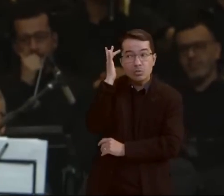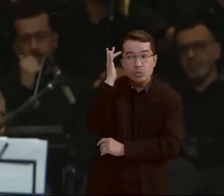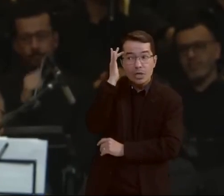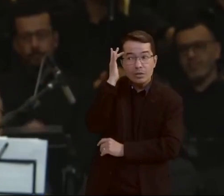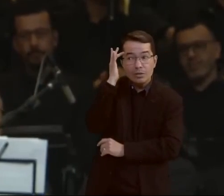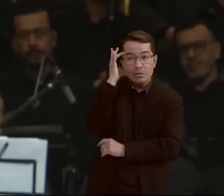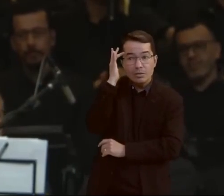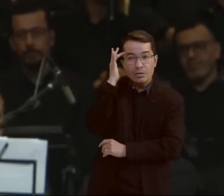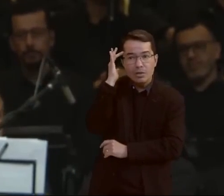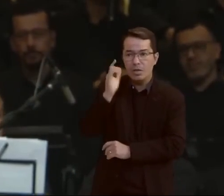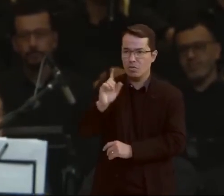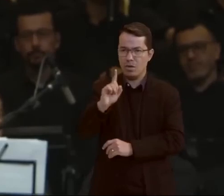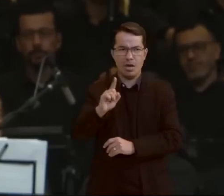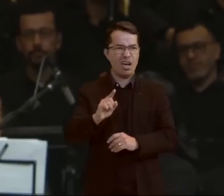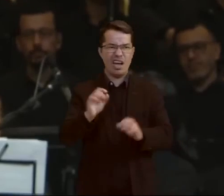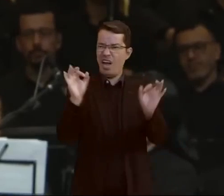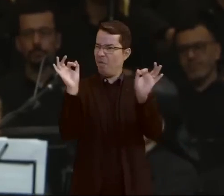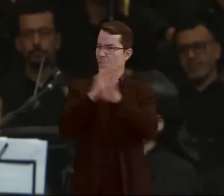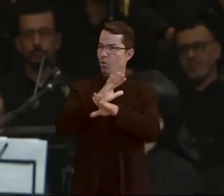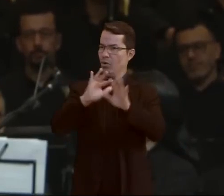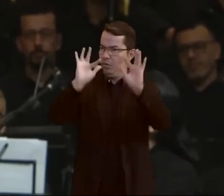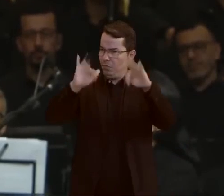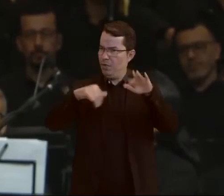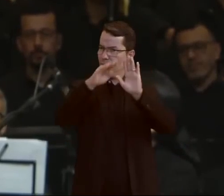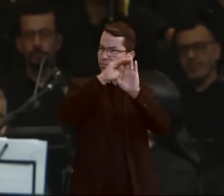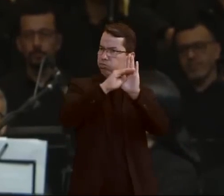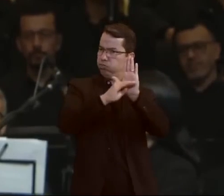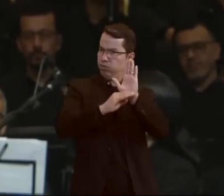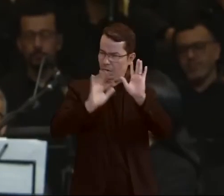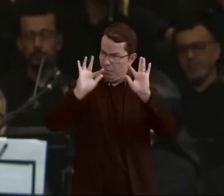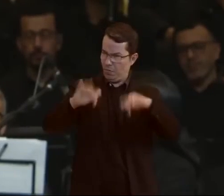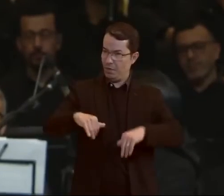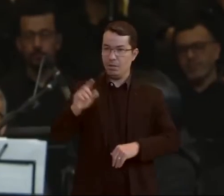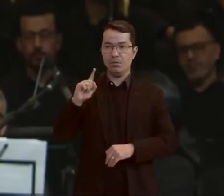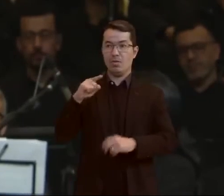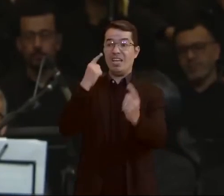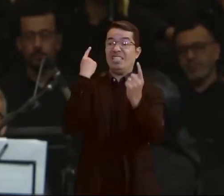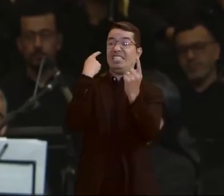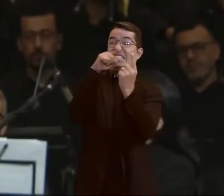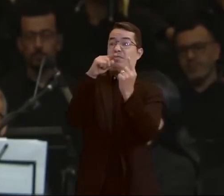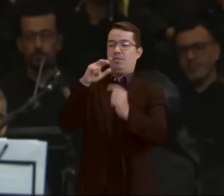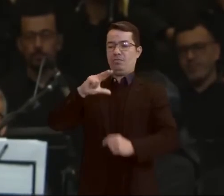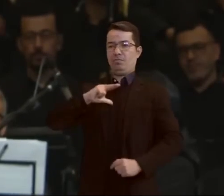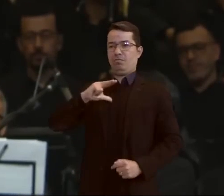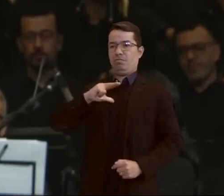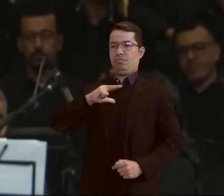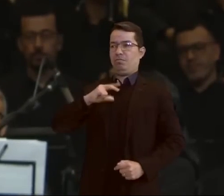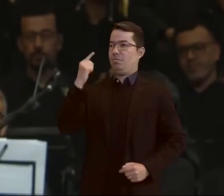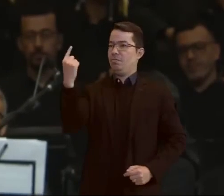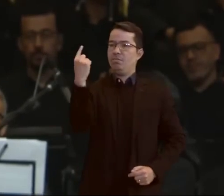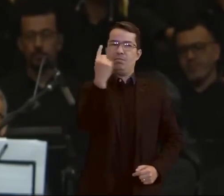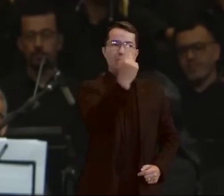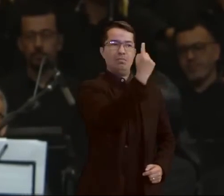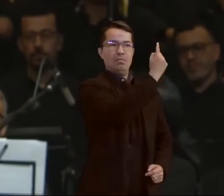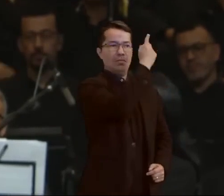Essa aqui não é uma lista final. Essa aqui é uma lista desafiadora e inicial que Deus está